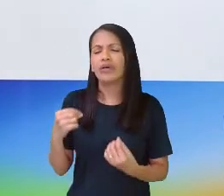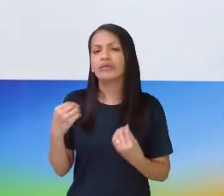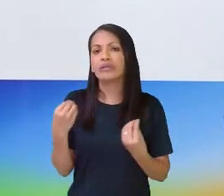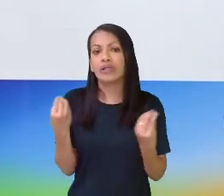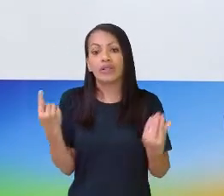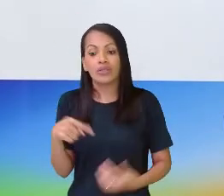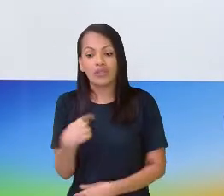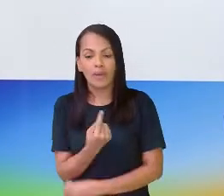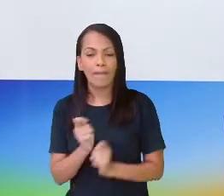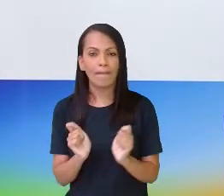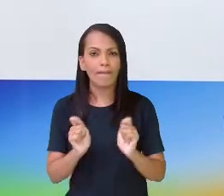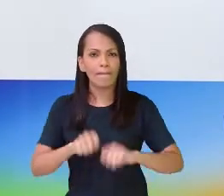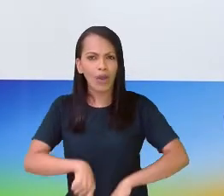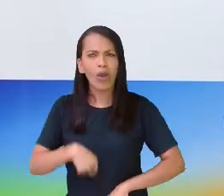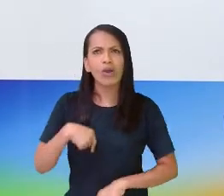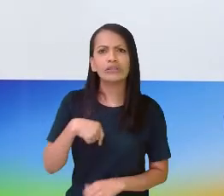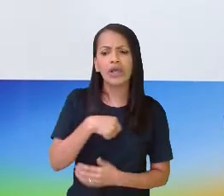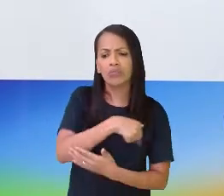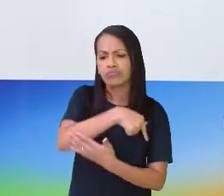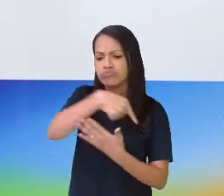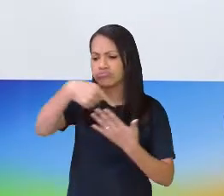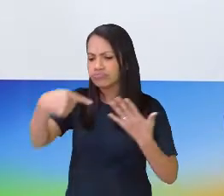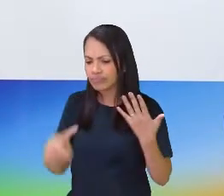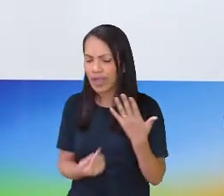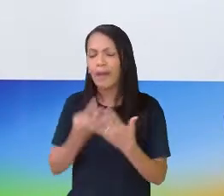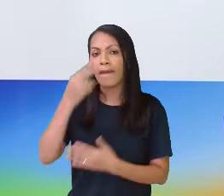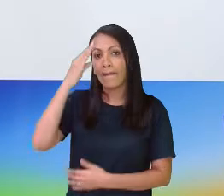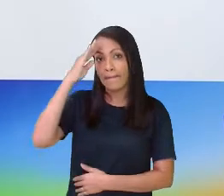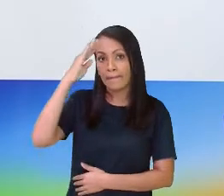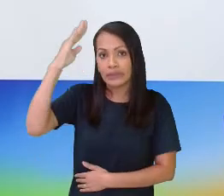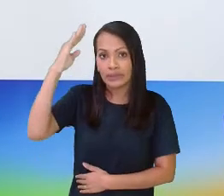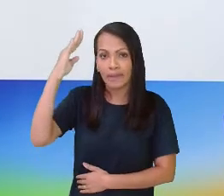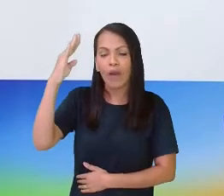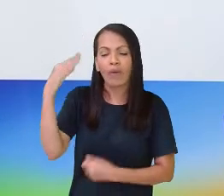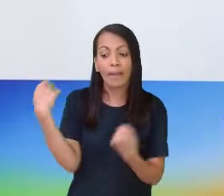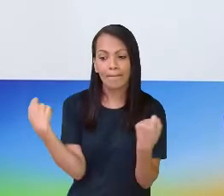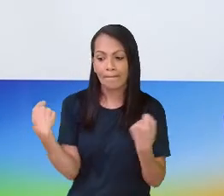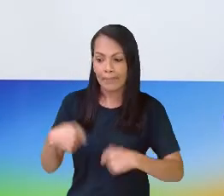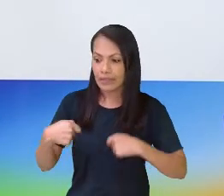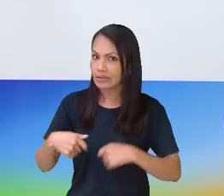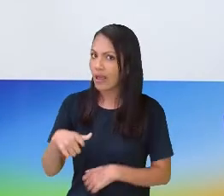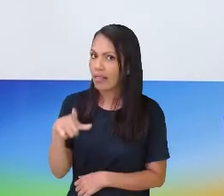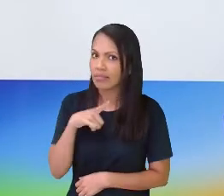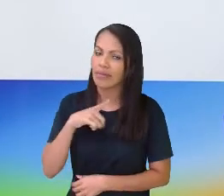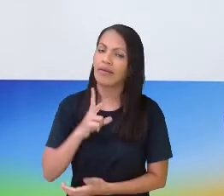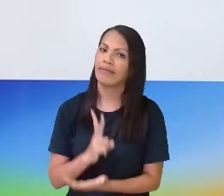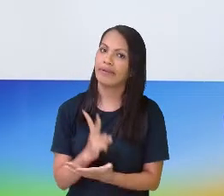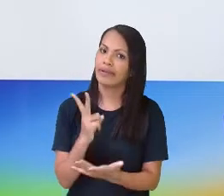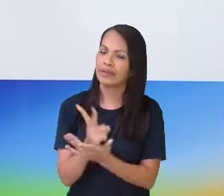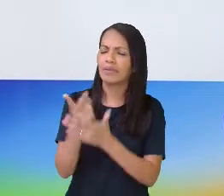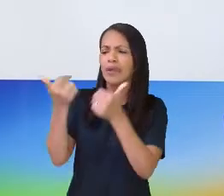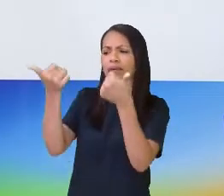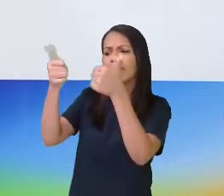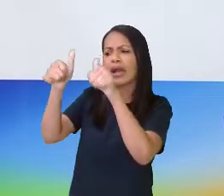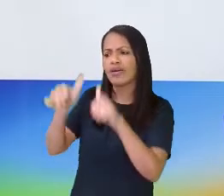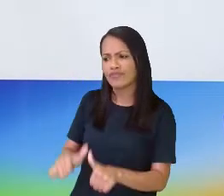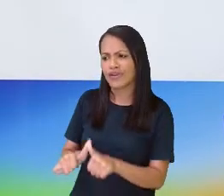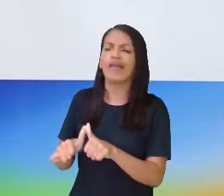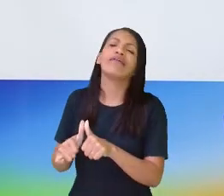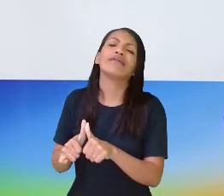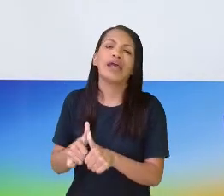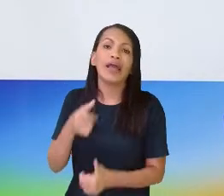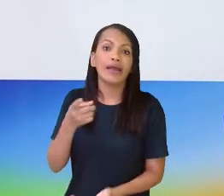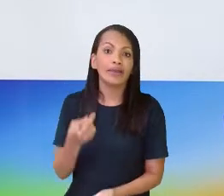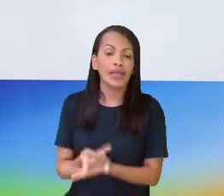gente possa ir trazendo os pontos principais, né, indispensáveis para o processo de avaliação dele, que acontece